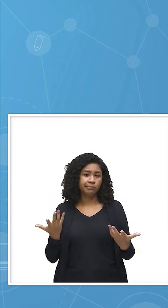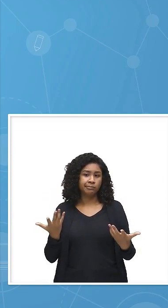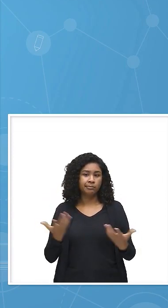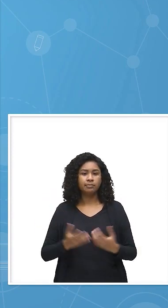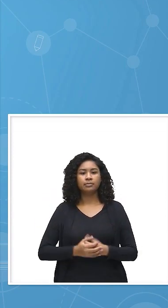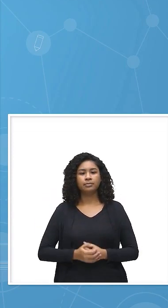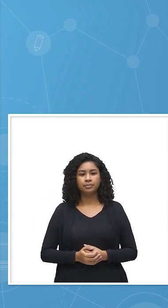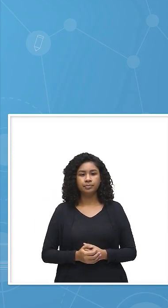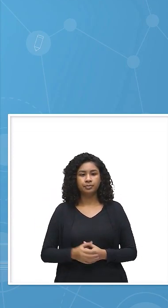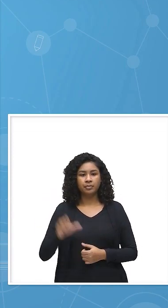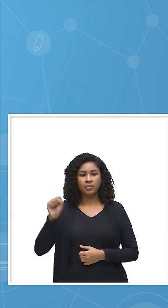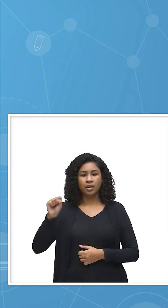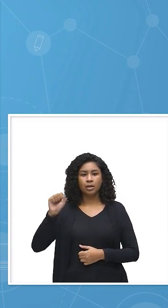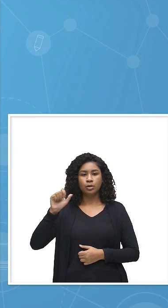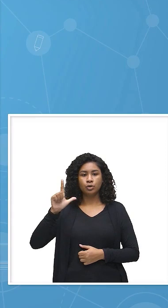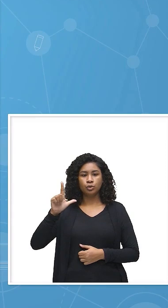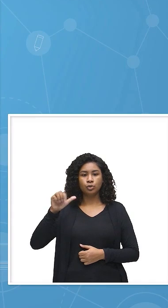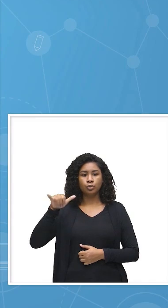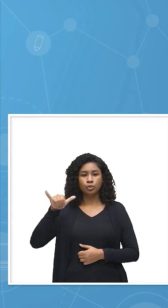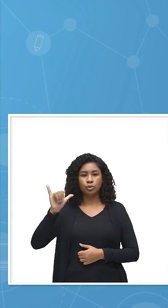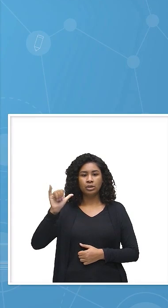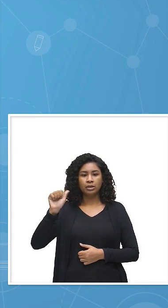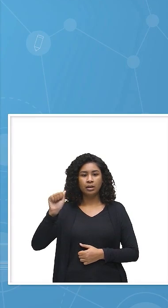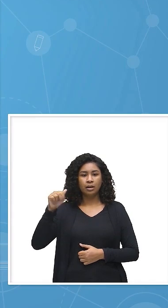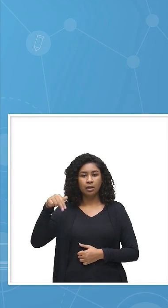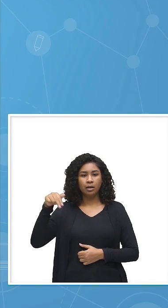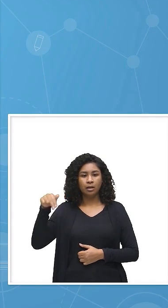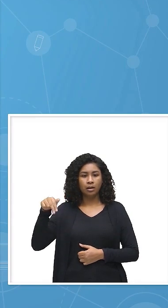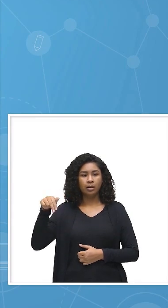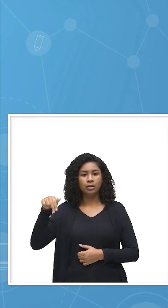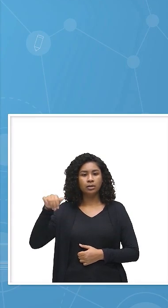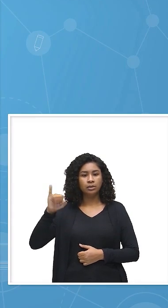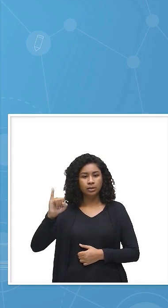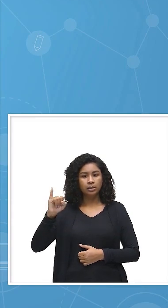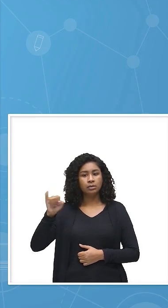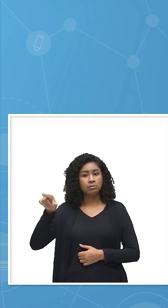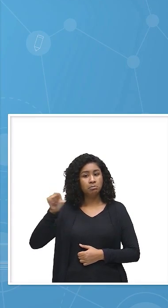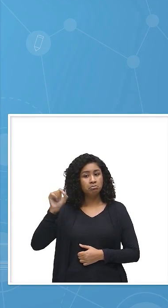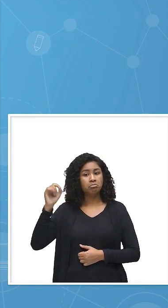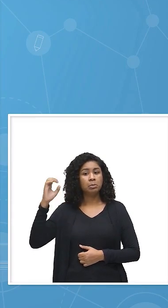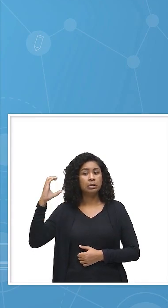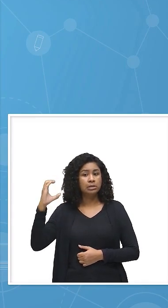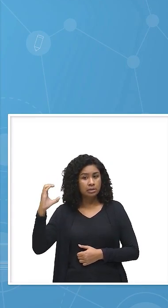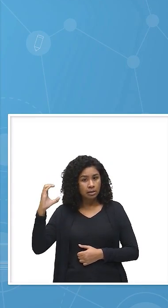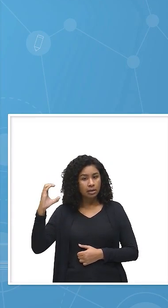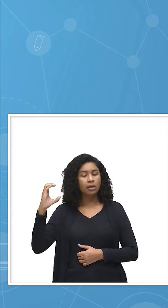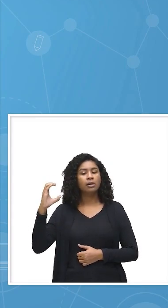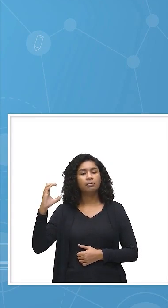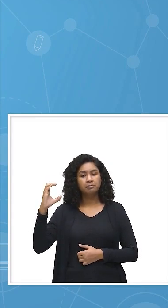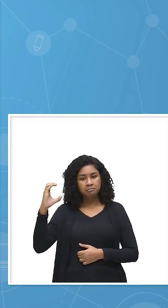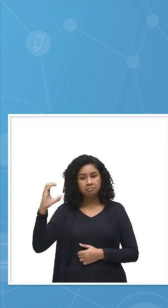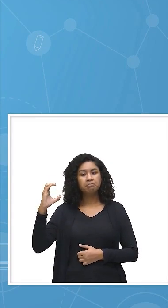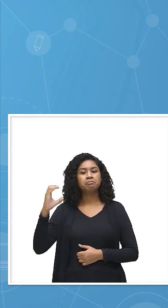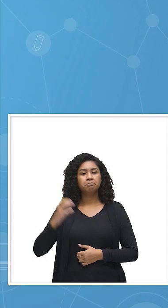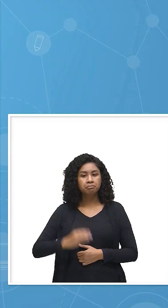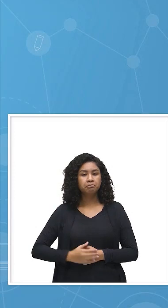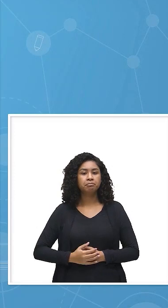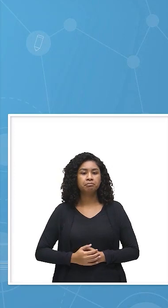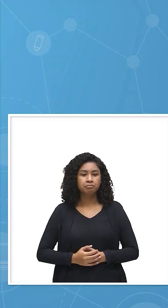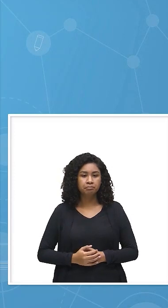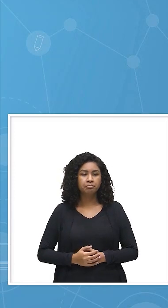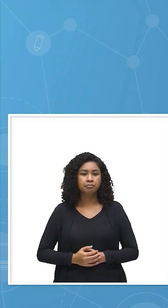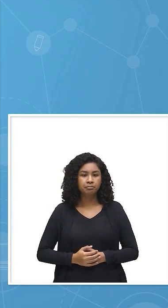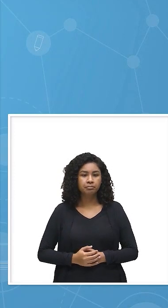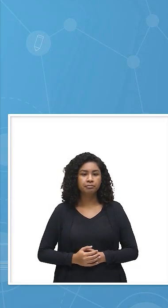Deixa eu ver aqui, Suliane, a Suliane já tinha falado, mas vou reforçar aqui, Suliane, letra C.